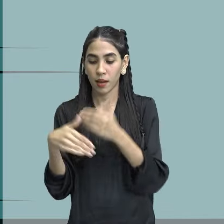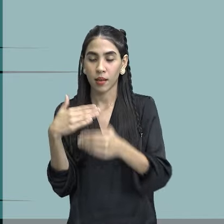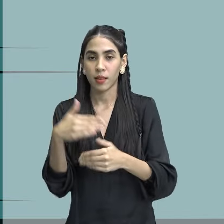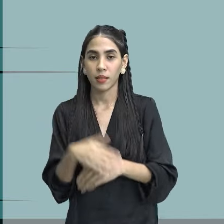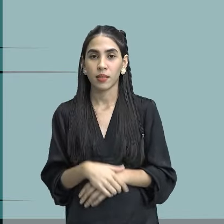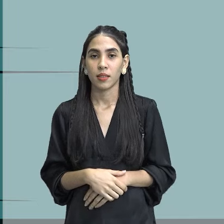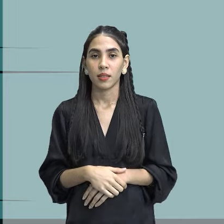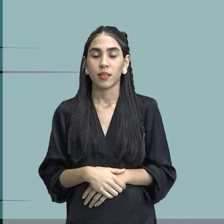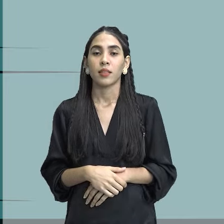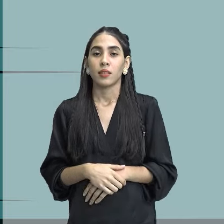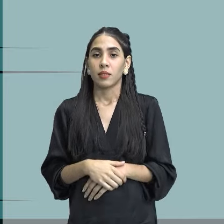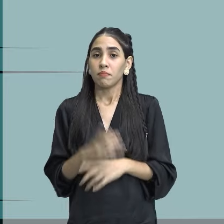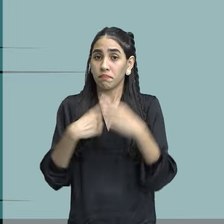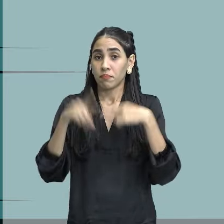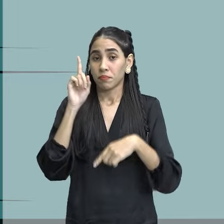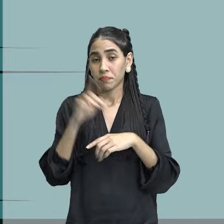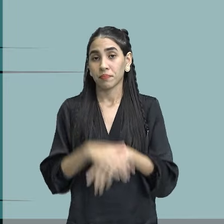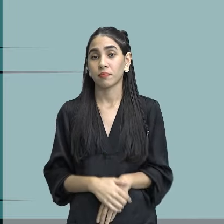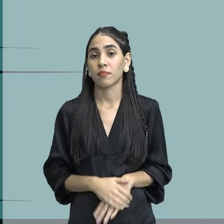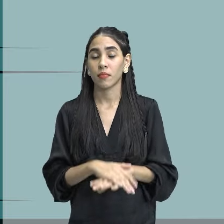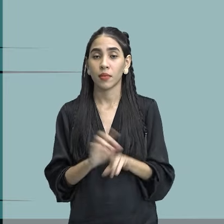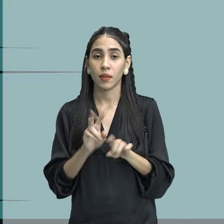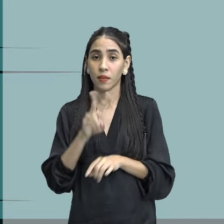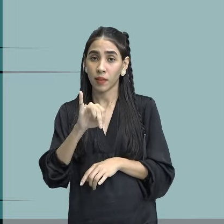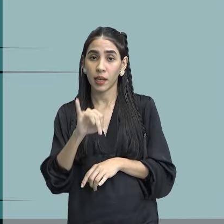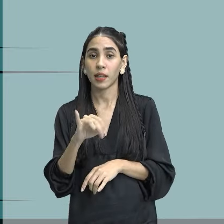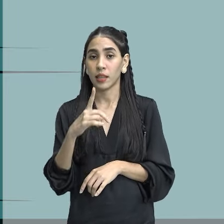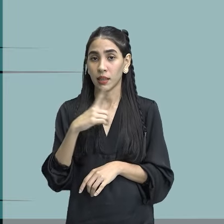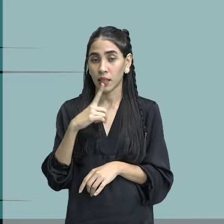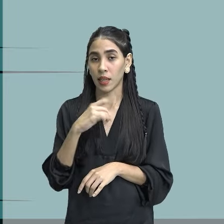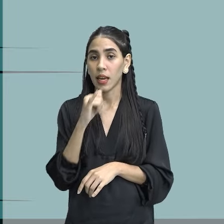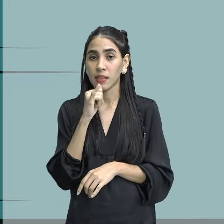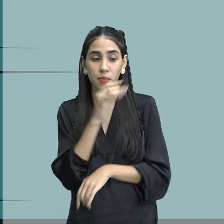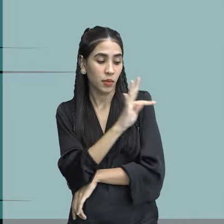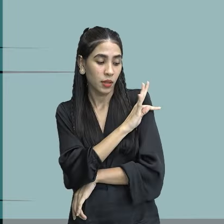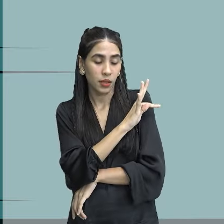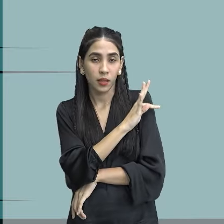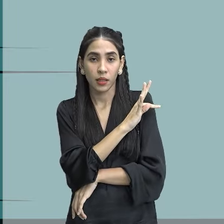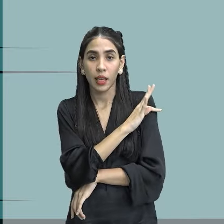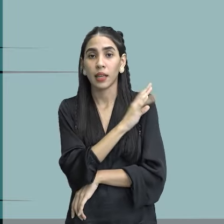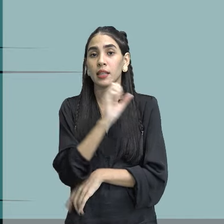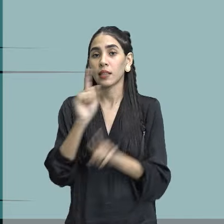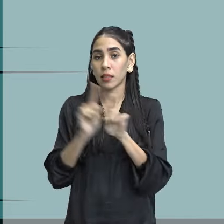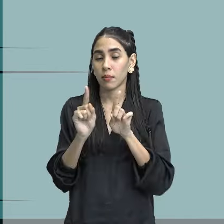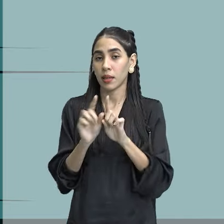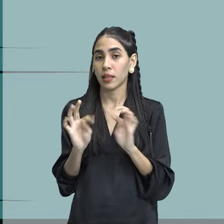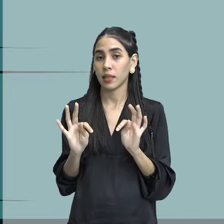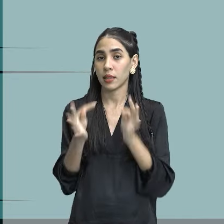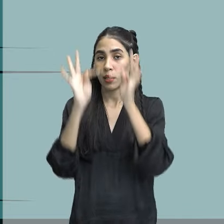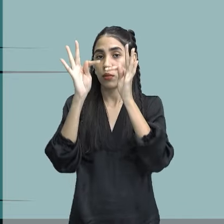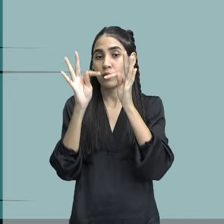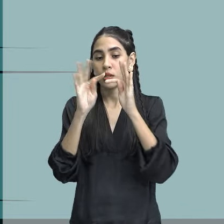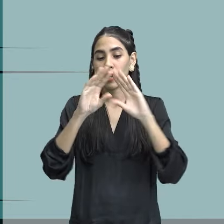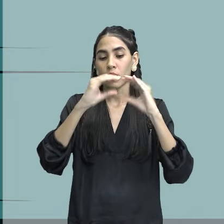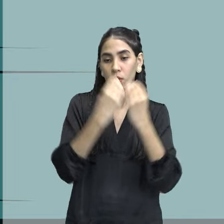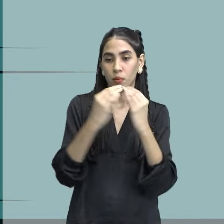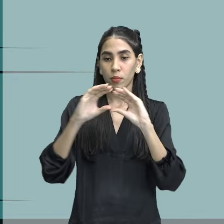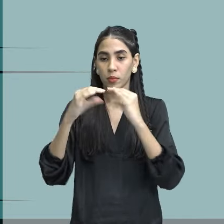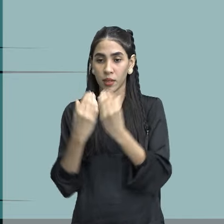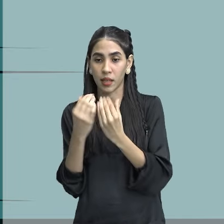foram aprimorando. Então, vai existir nessa parte de tecnologia onde as comunidades, gente, elas